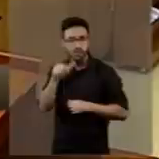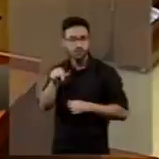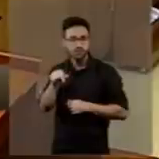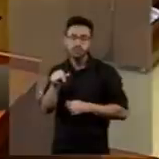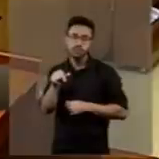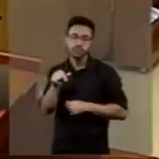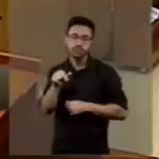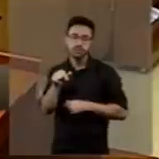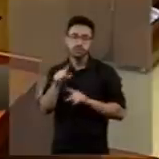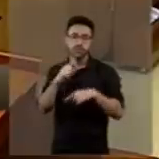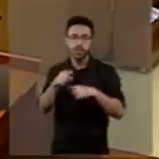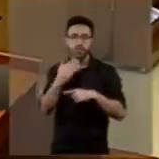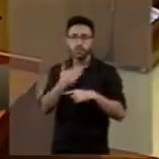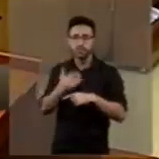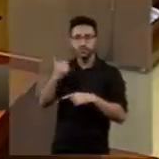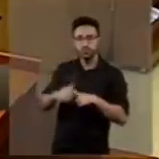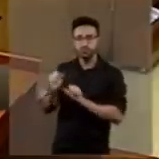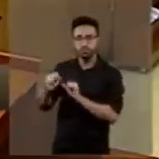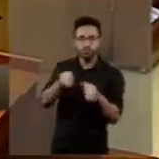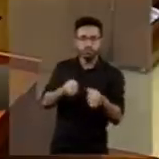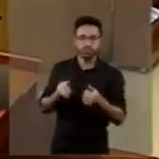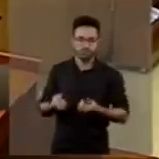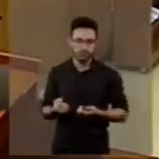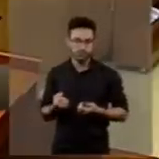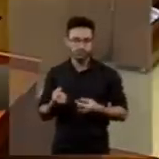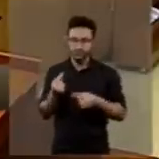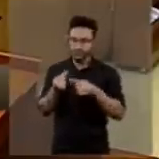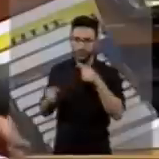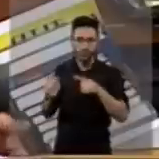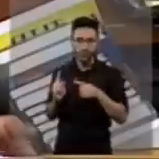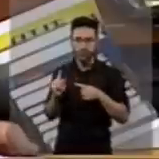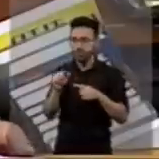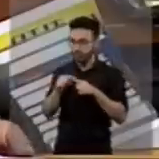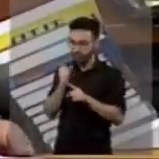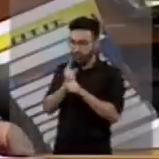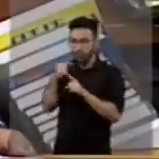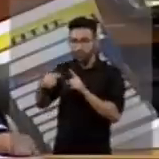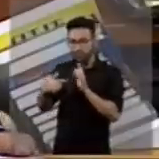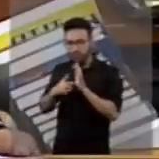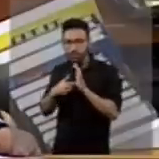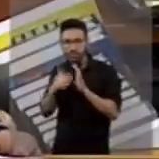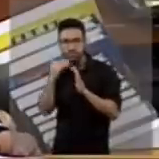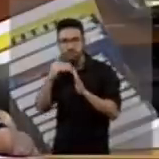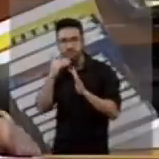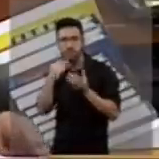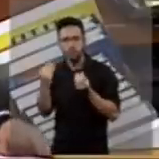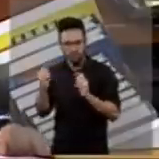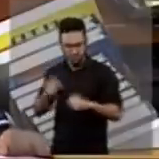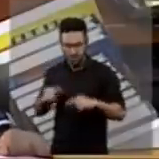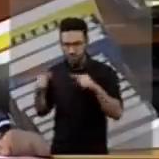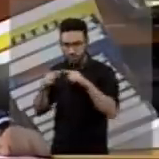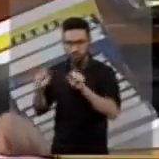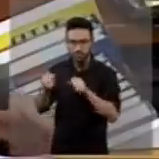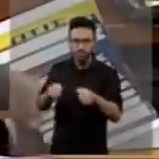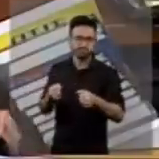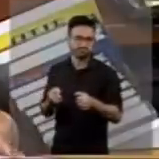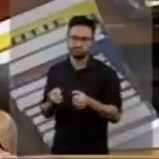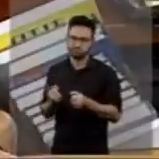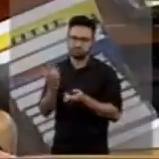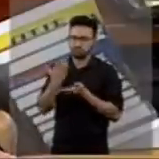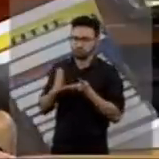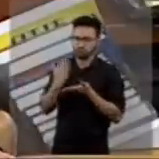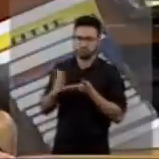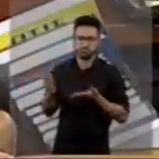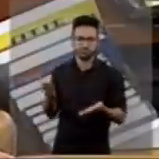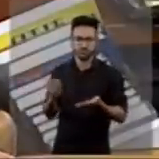a interposição desprovejos, presidente, já que se trata, a inexistência de qualquer dos vícios, de matéria de